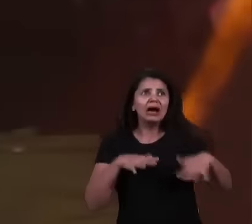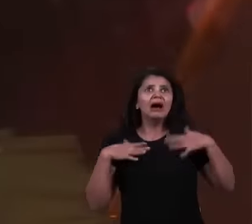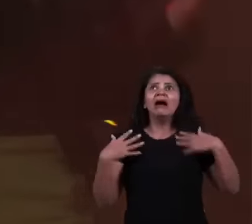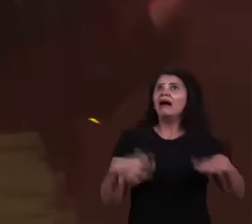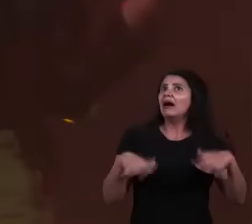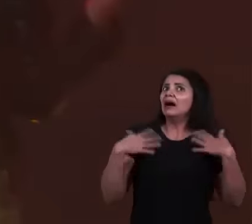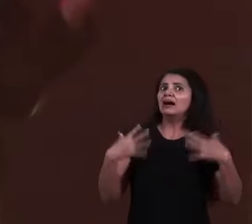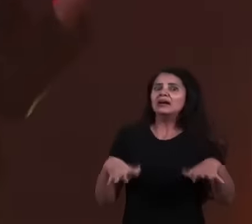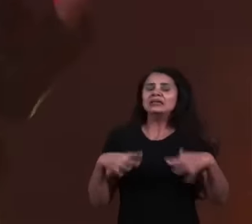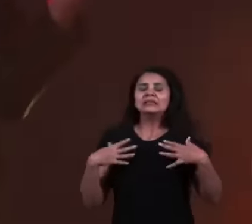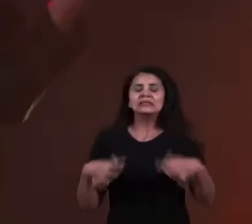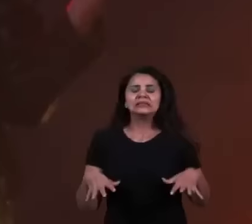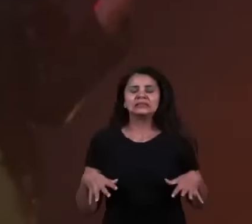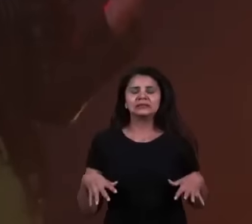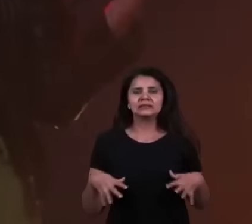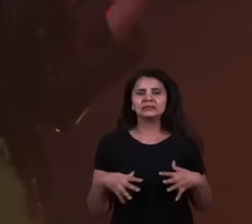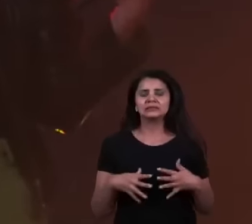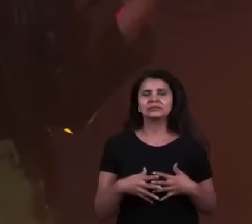pavor.